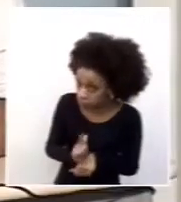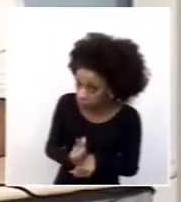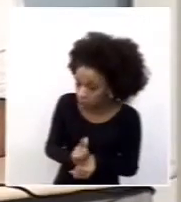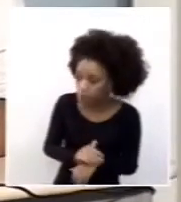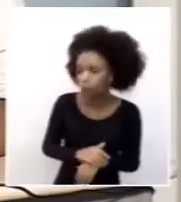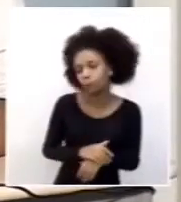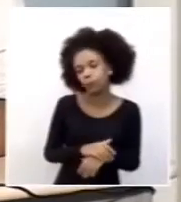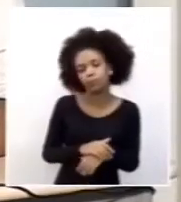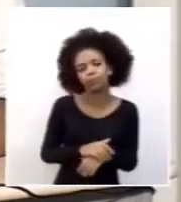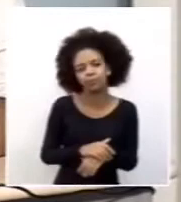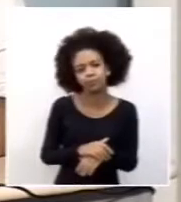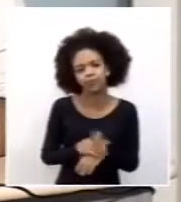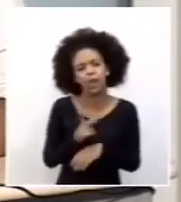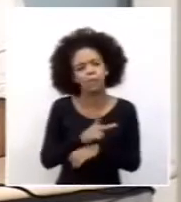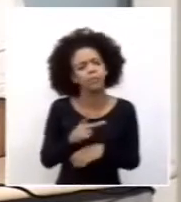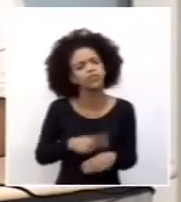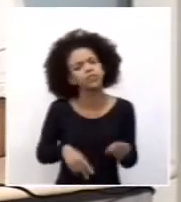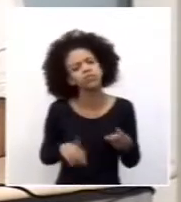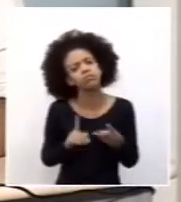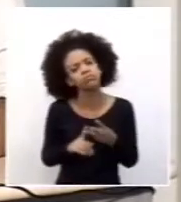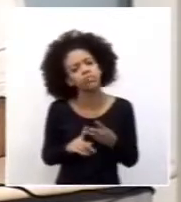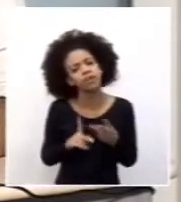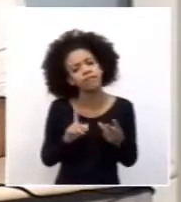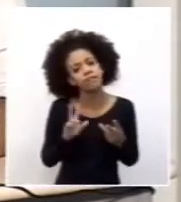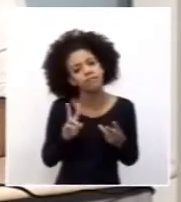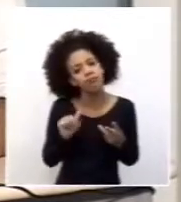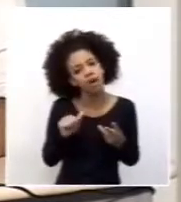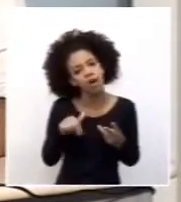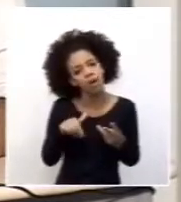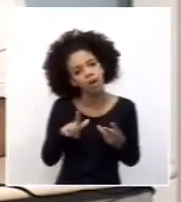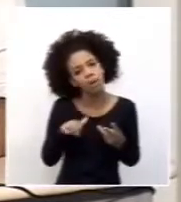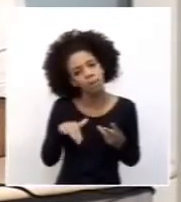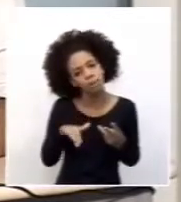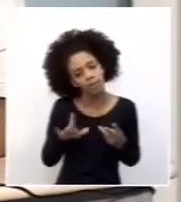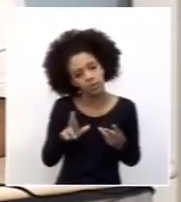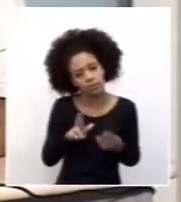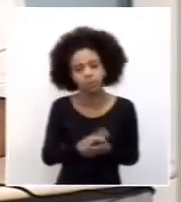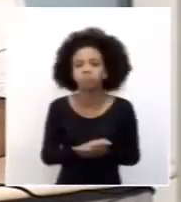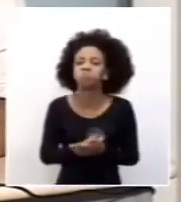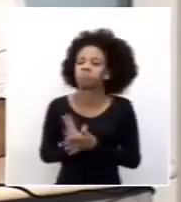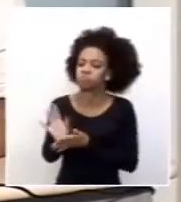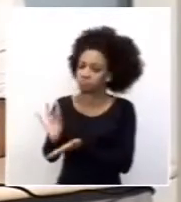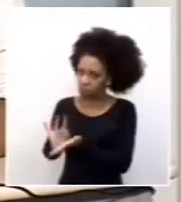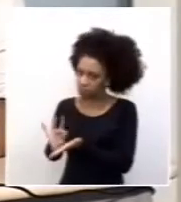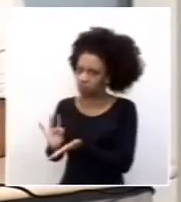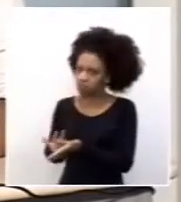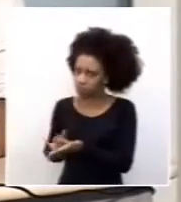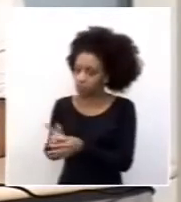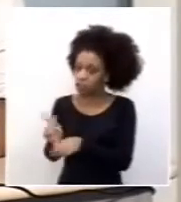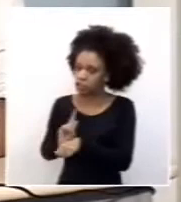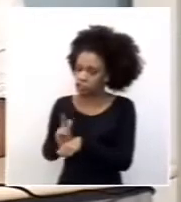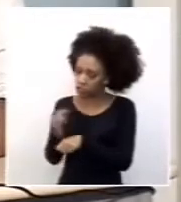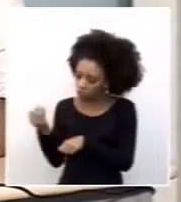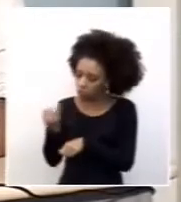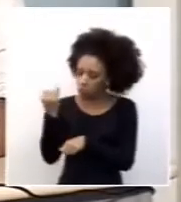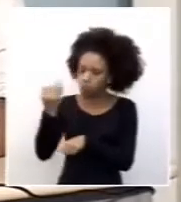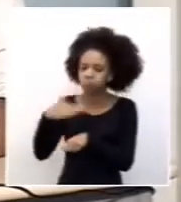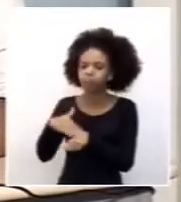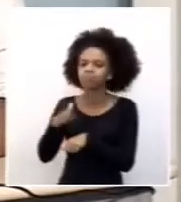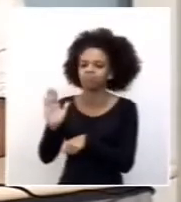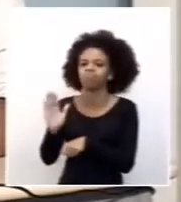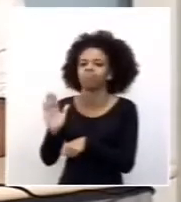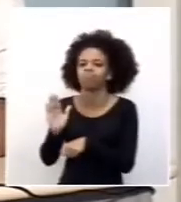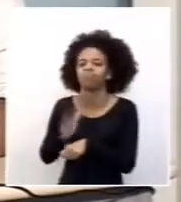Professor Valmir: verdadeiro, a gestão é o que há de mais importante para o sucesso